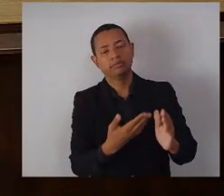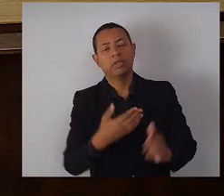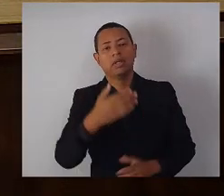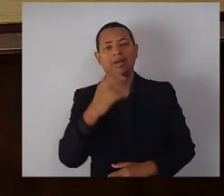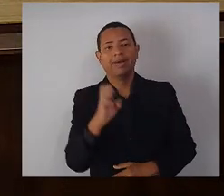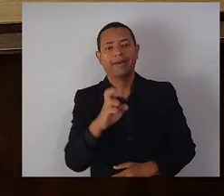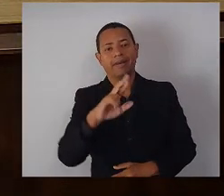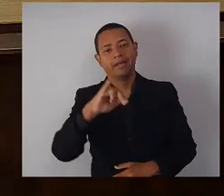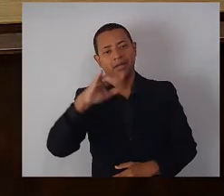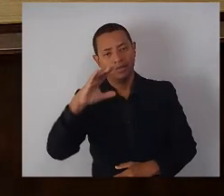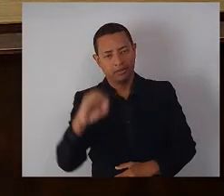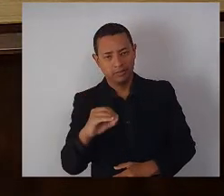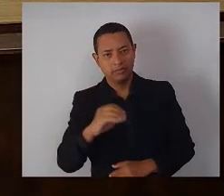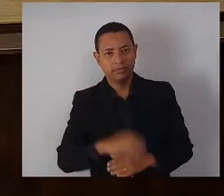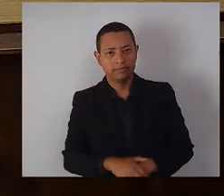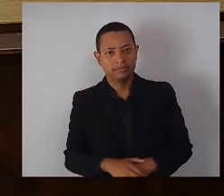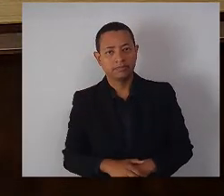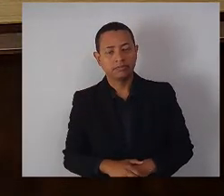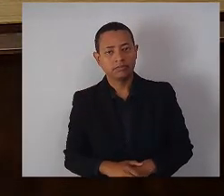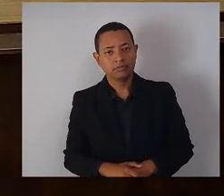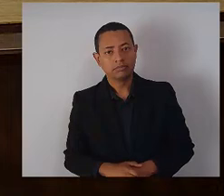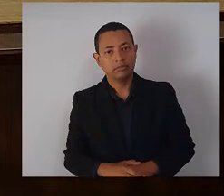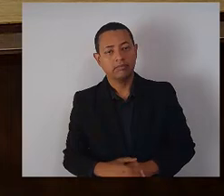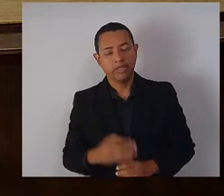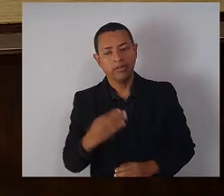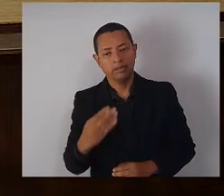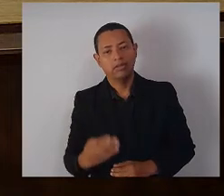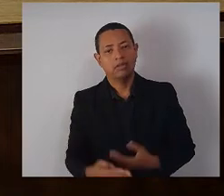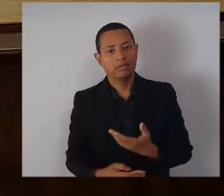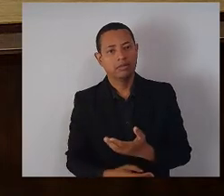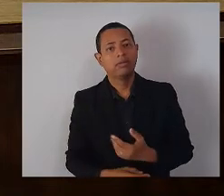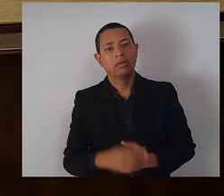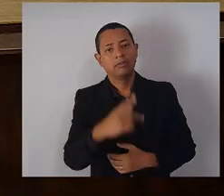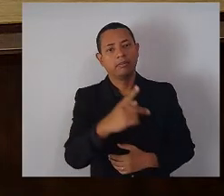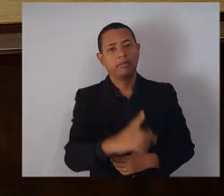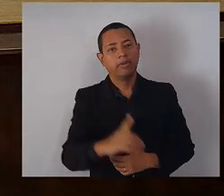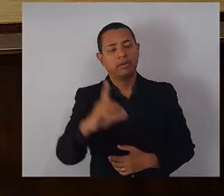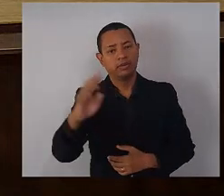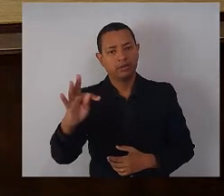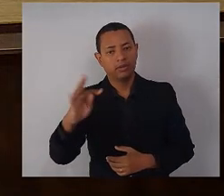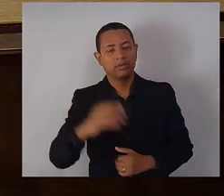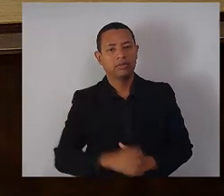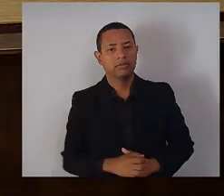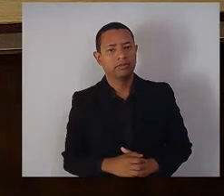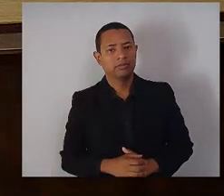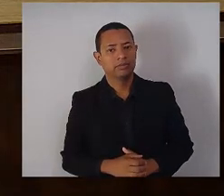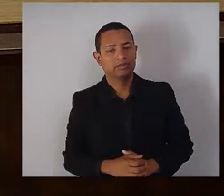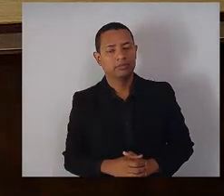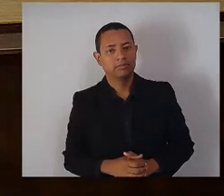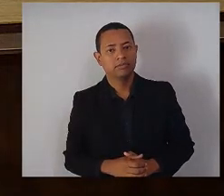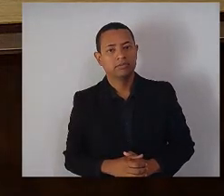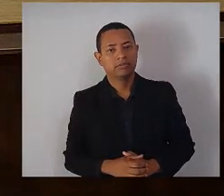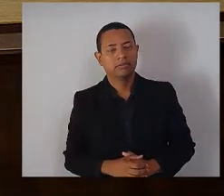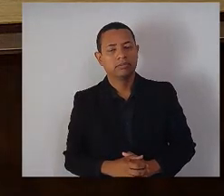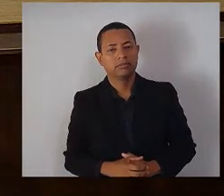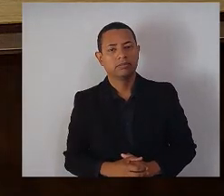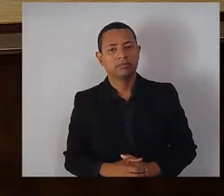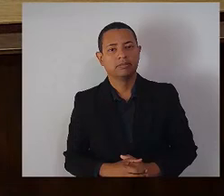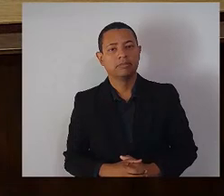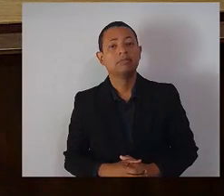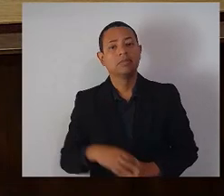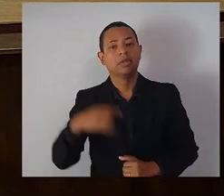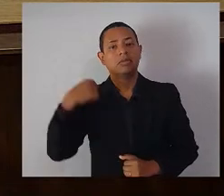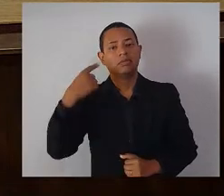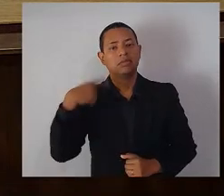Silveira, requerente ao Partido Democrático Trabalhista, o PDT, Diretório Nacional.